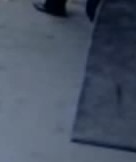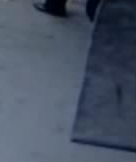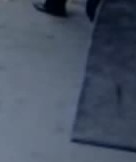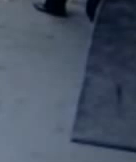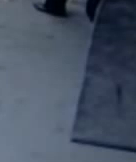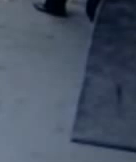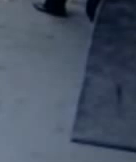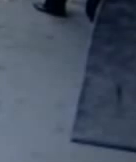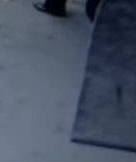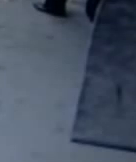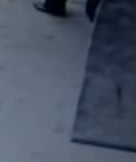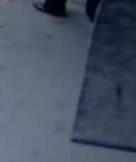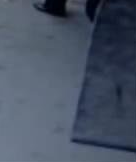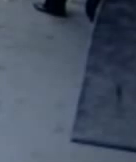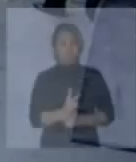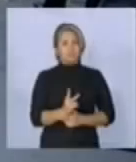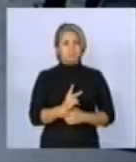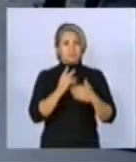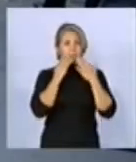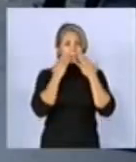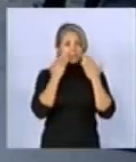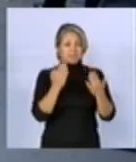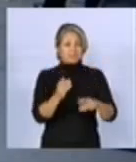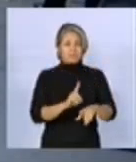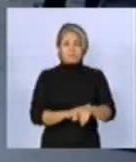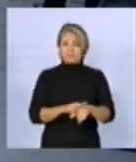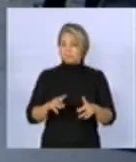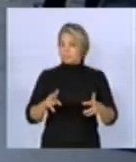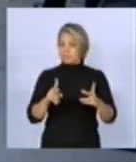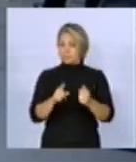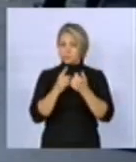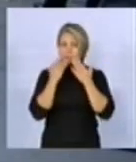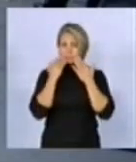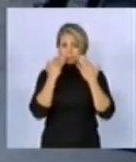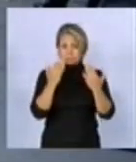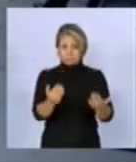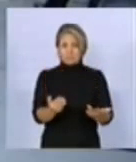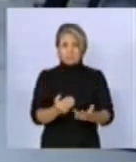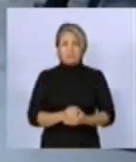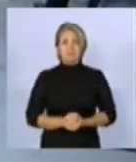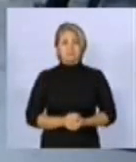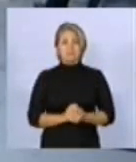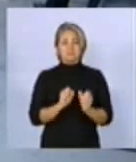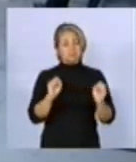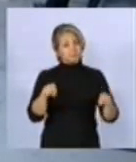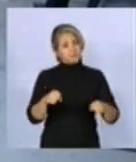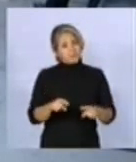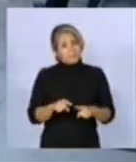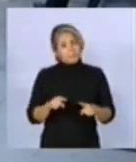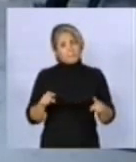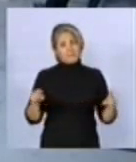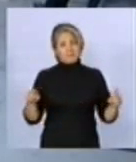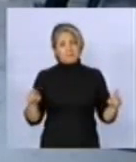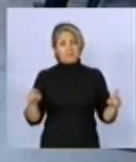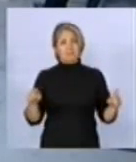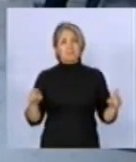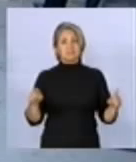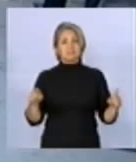matérias são eh apresentáveis no prazo que todos dispuseram sim mas desde que